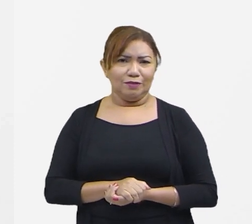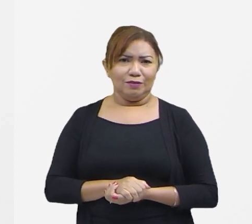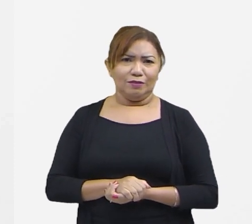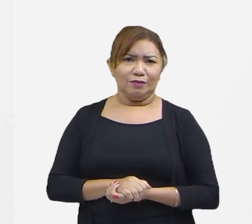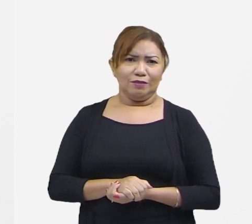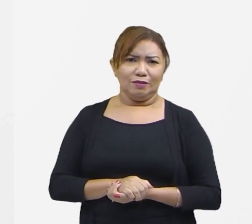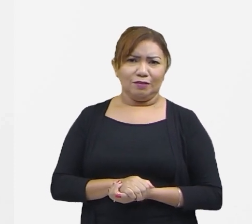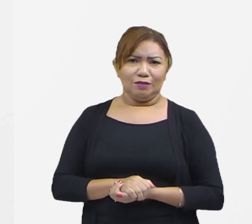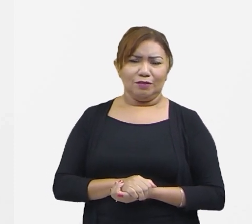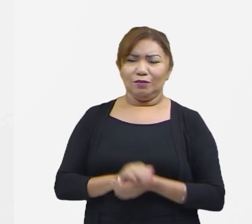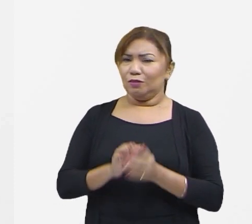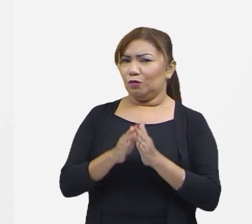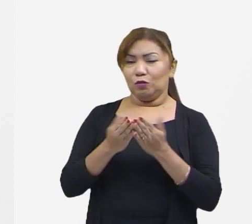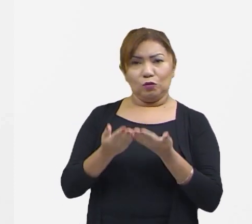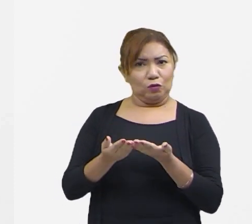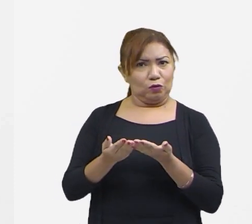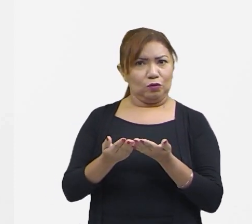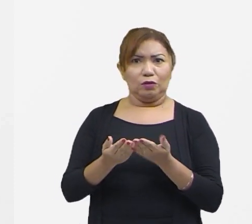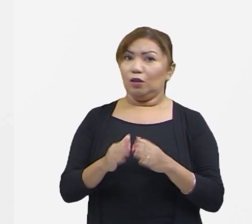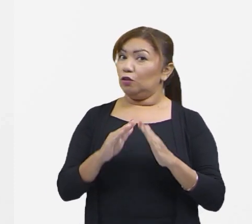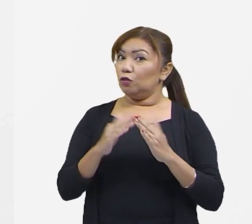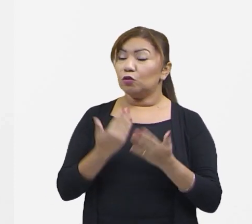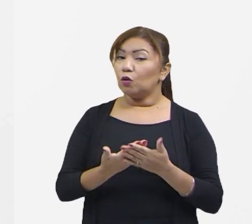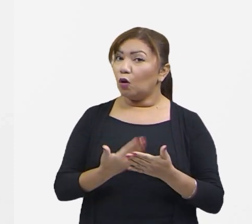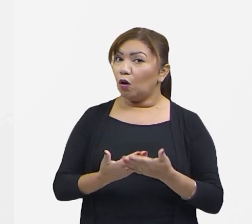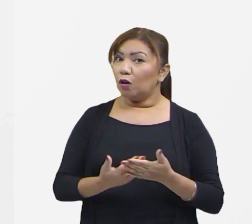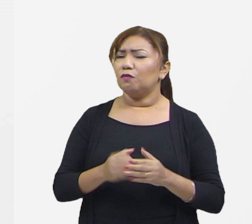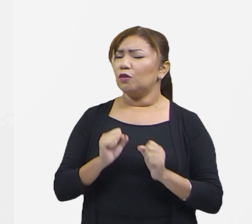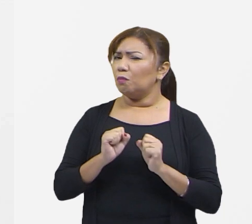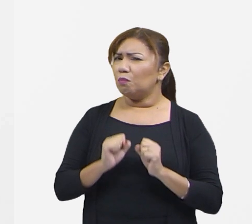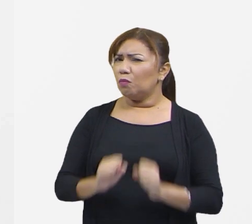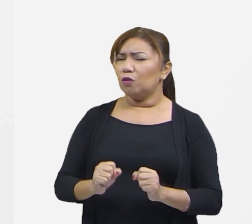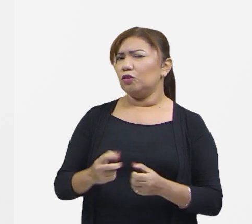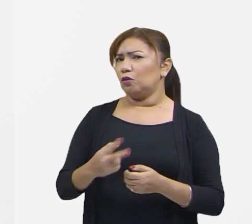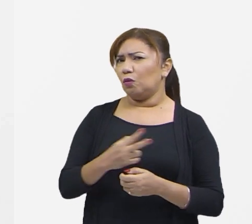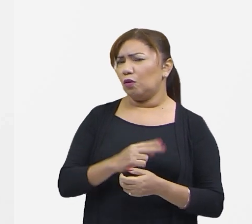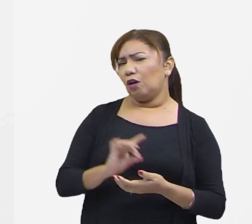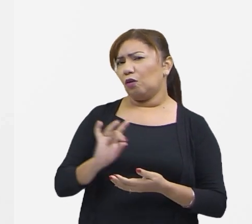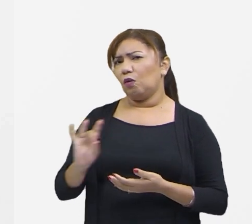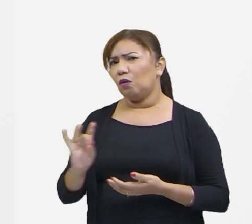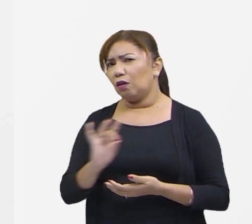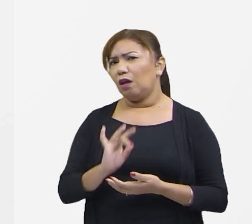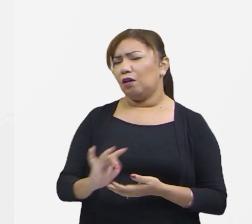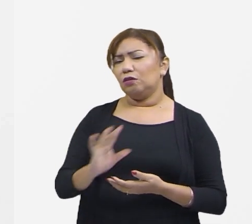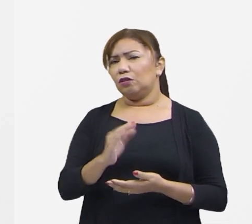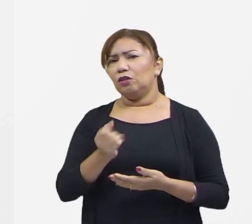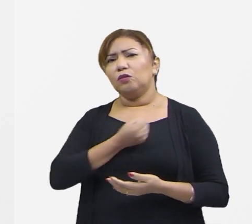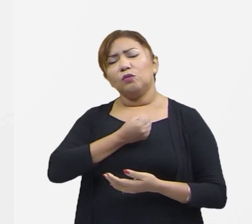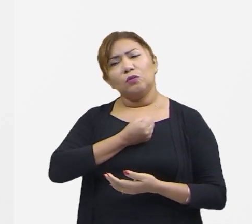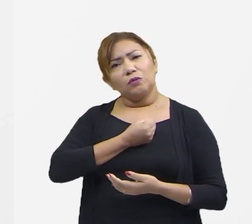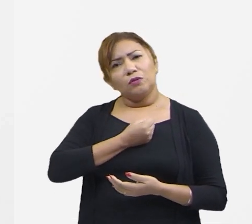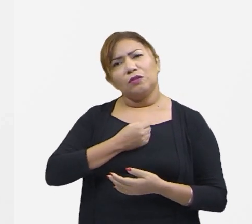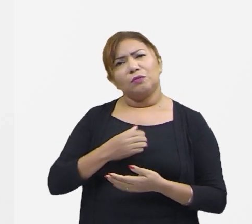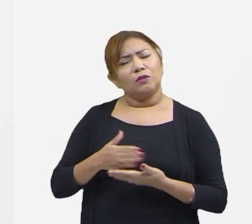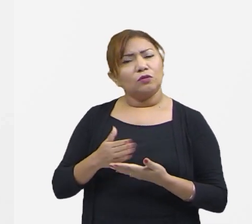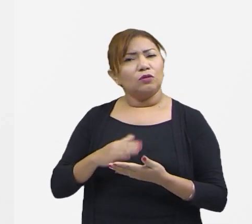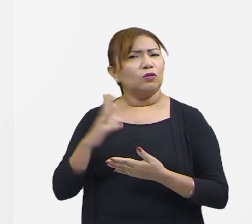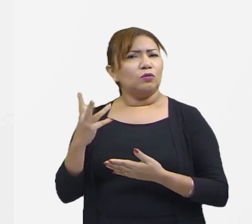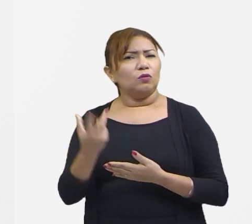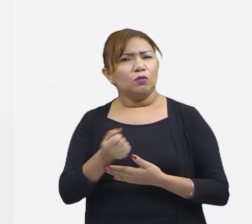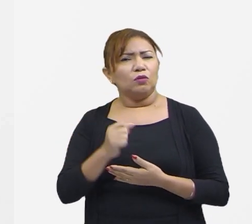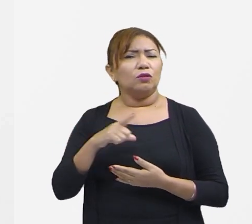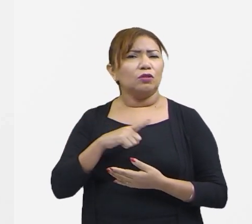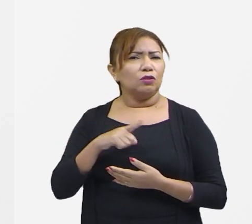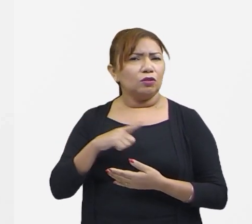Os livros didáticos têm números para recorte, colagem, tem os números das páginas, da introdução